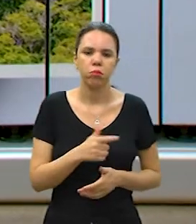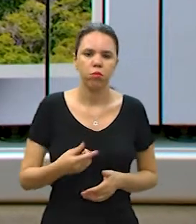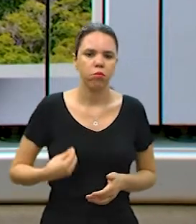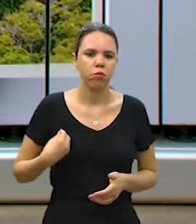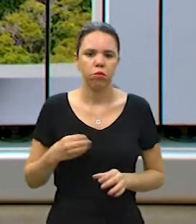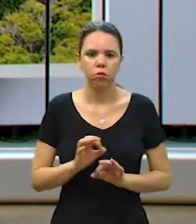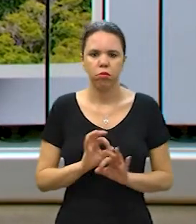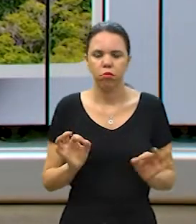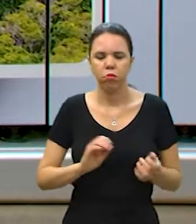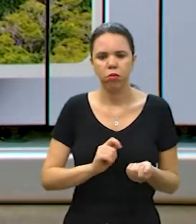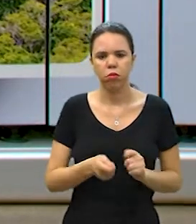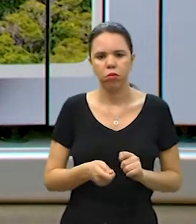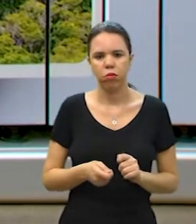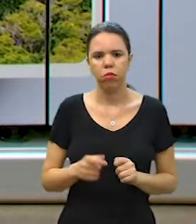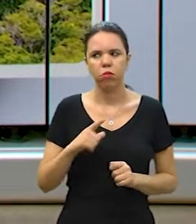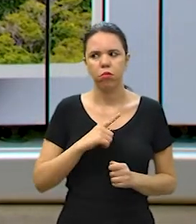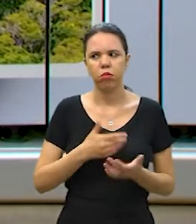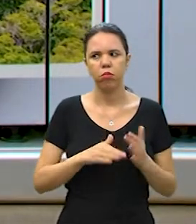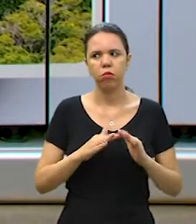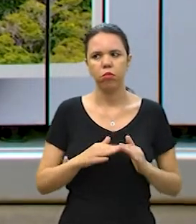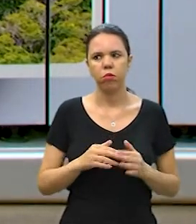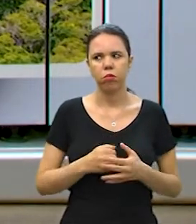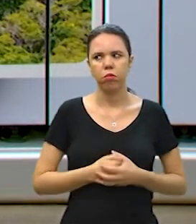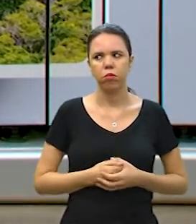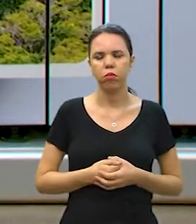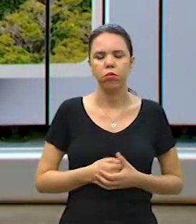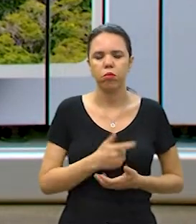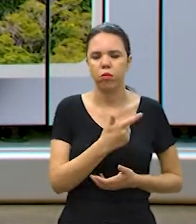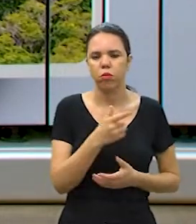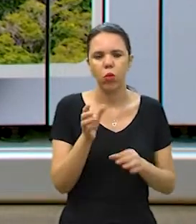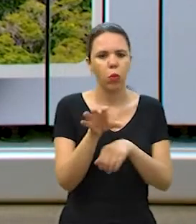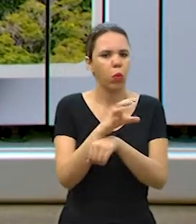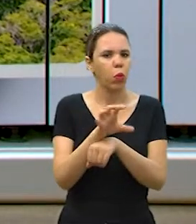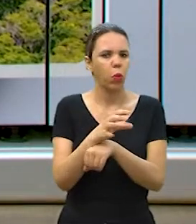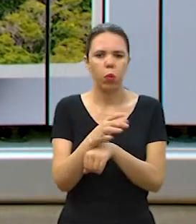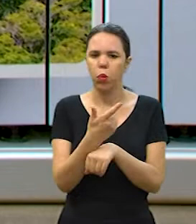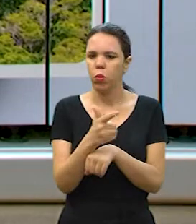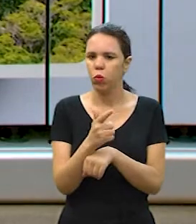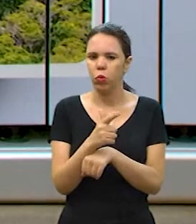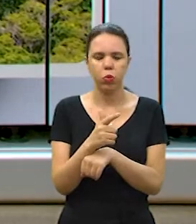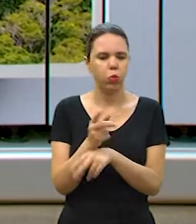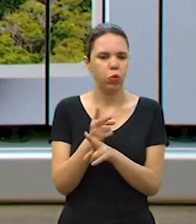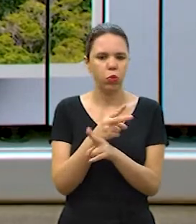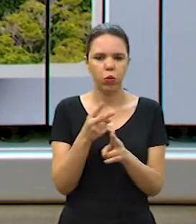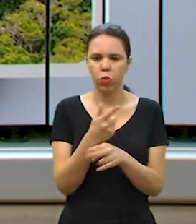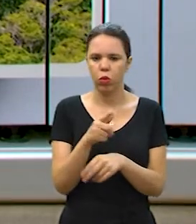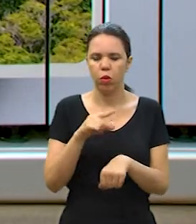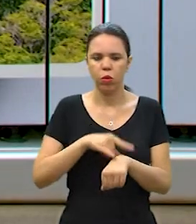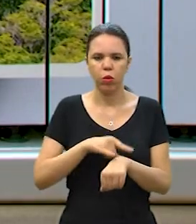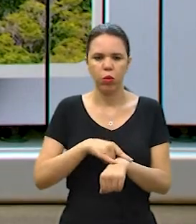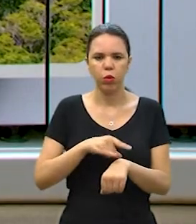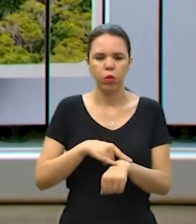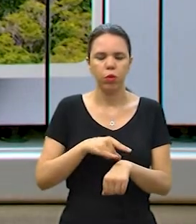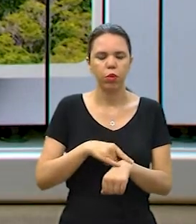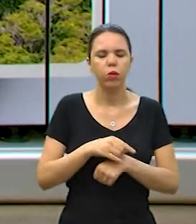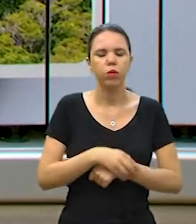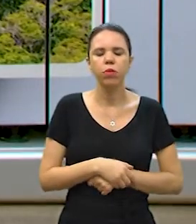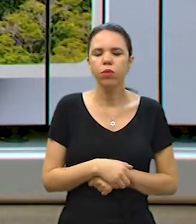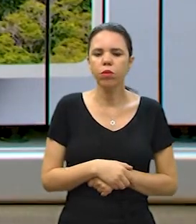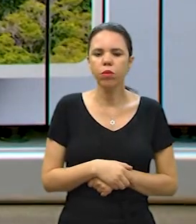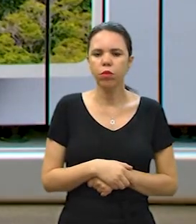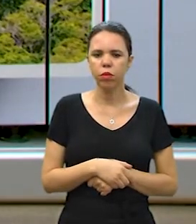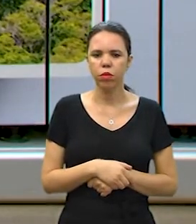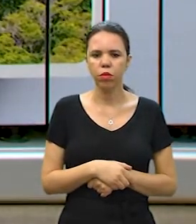estão adequadas. Tem escola que não tem ventilação, os banheiros são,